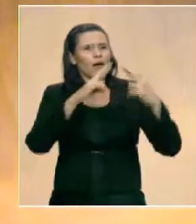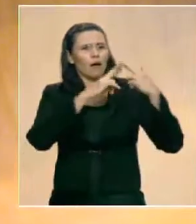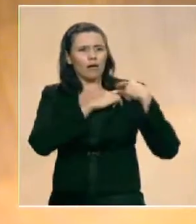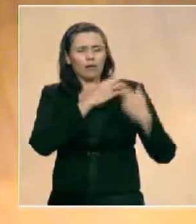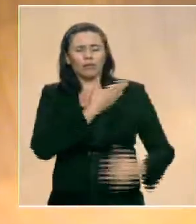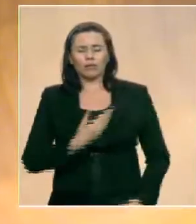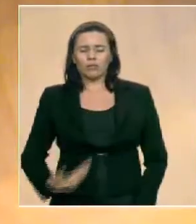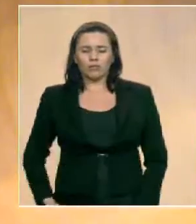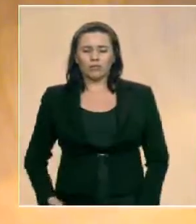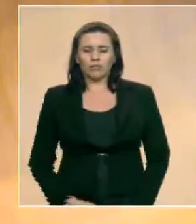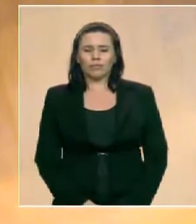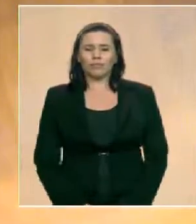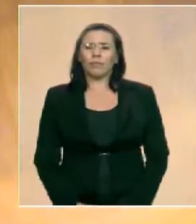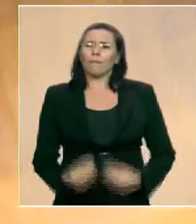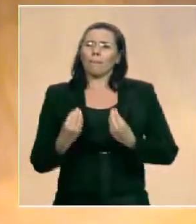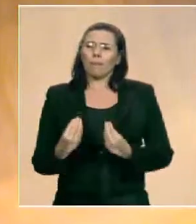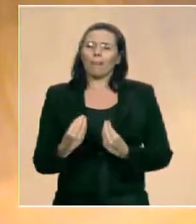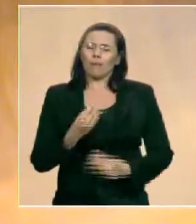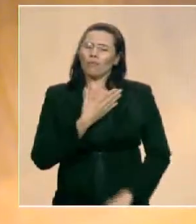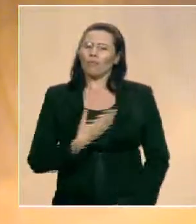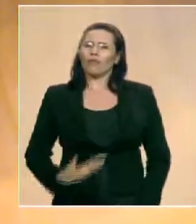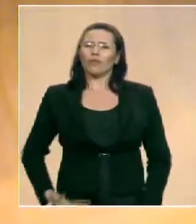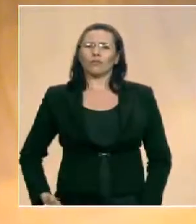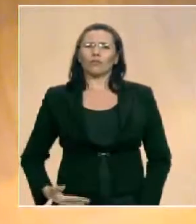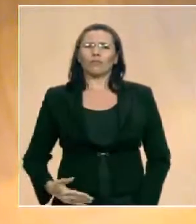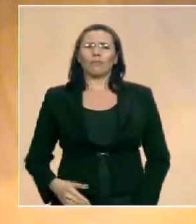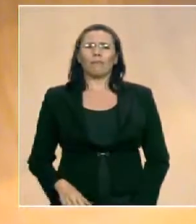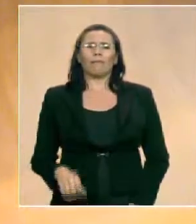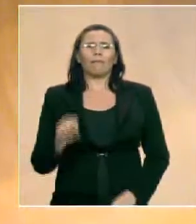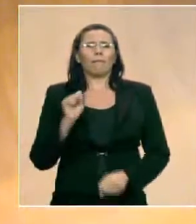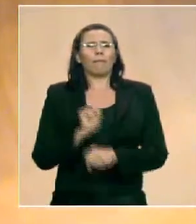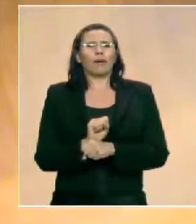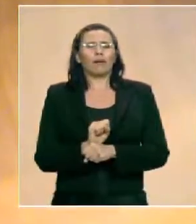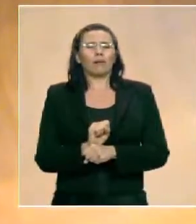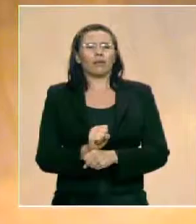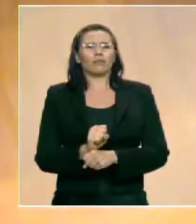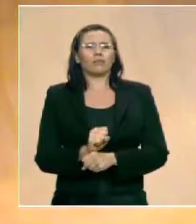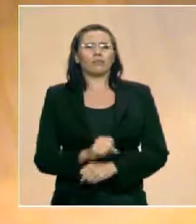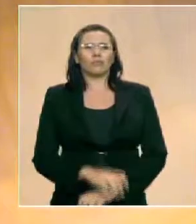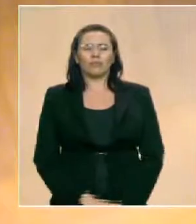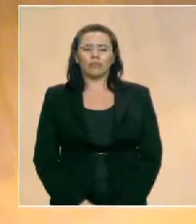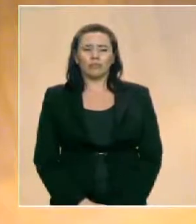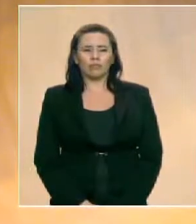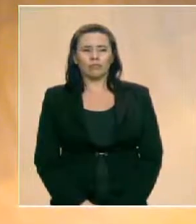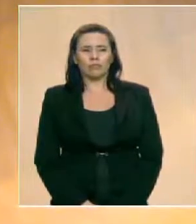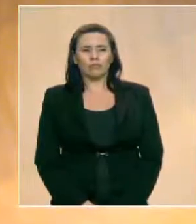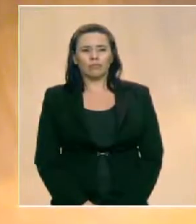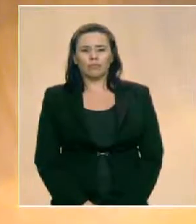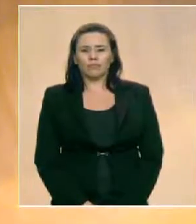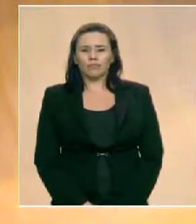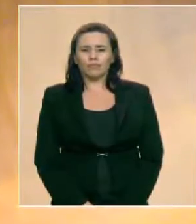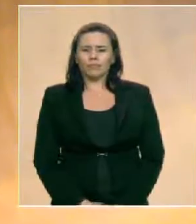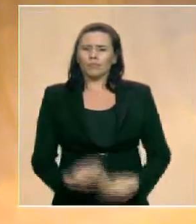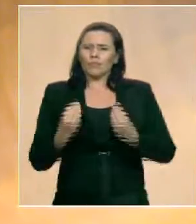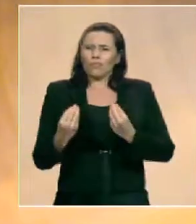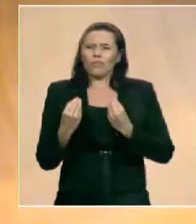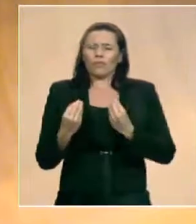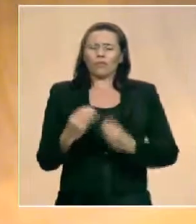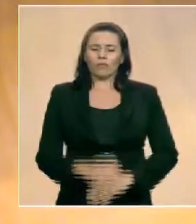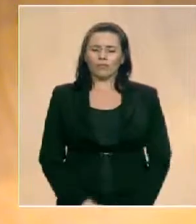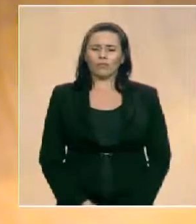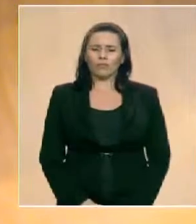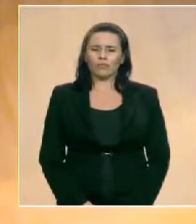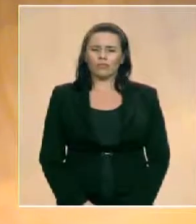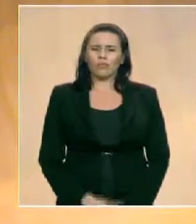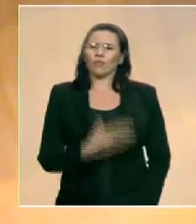vai cruzar os braços e deixar a população penando? Que governador é esse? Que tipo de pessoa é